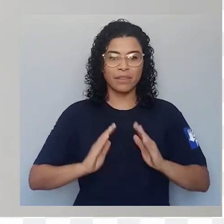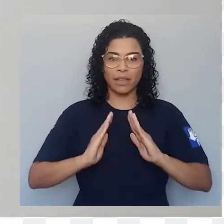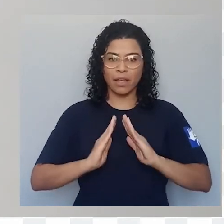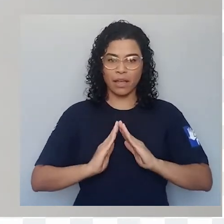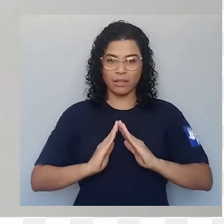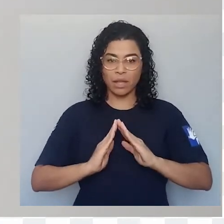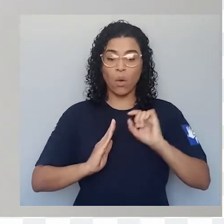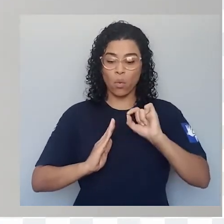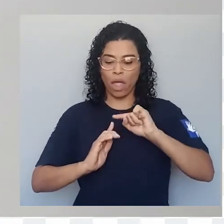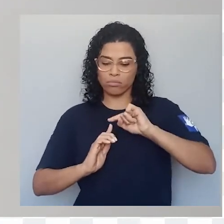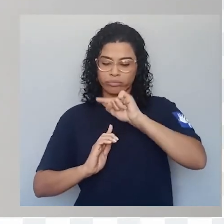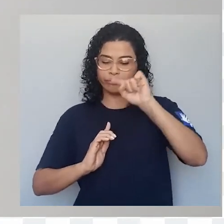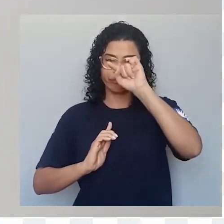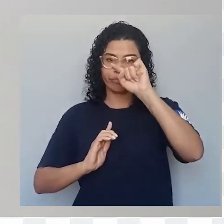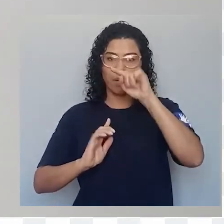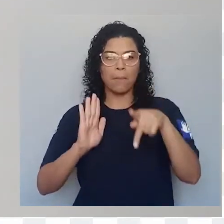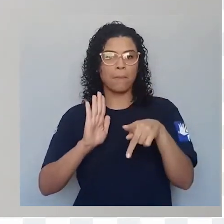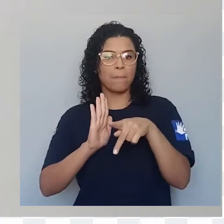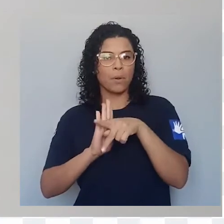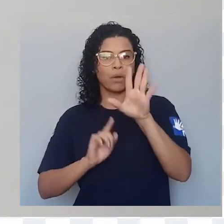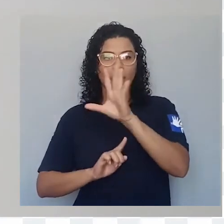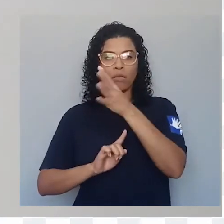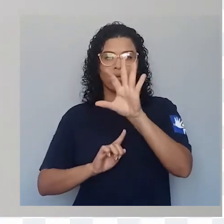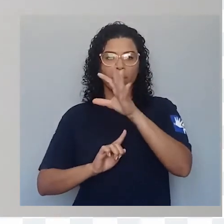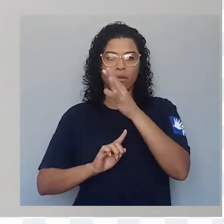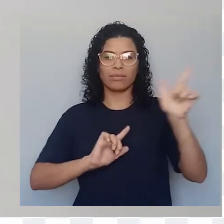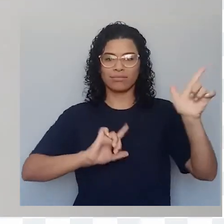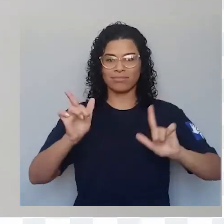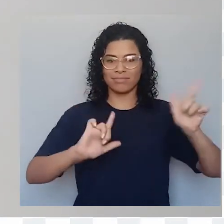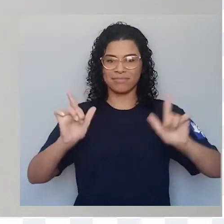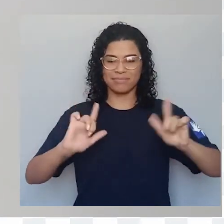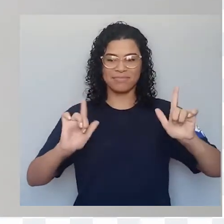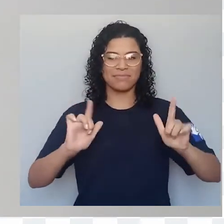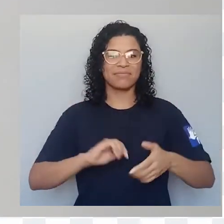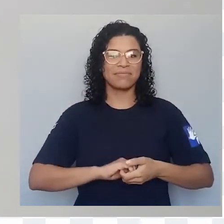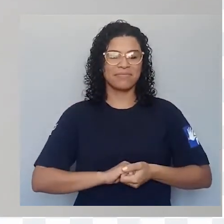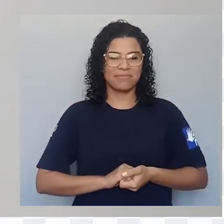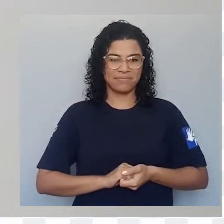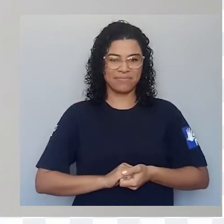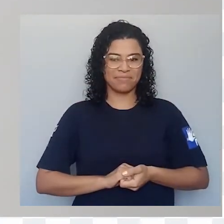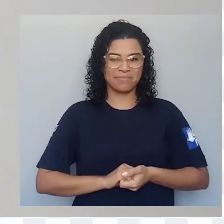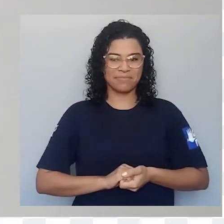antena para ver TV? Aquelas antenas antigas, né? Uma anteninha.